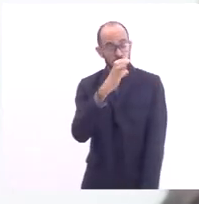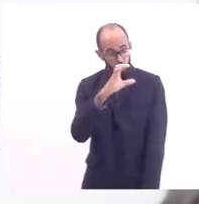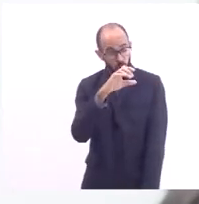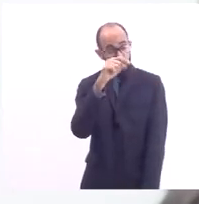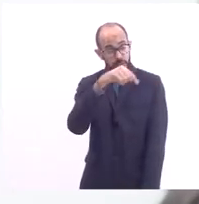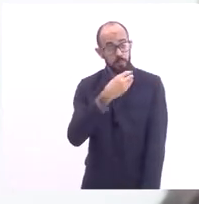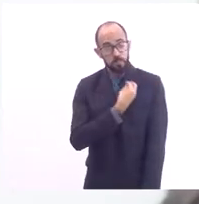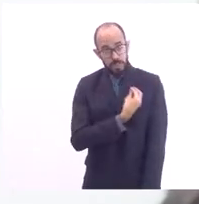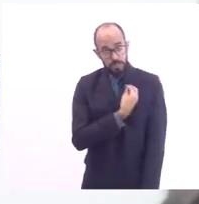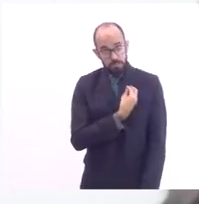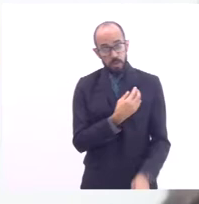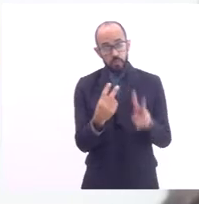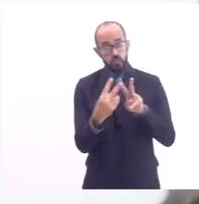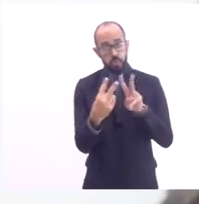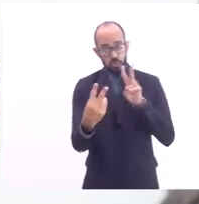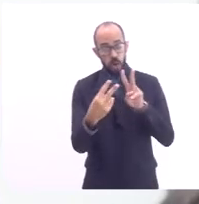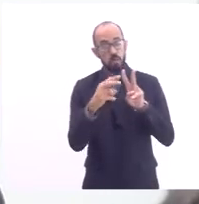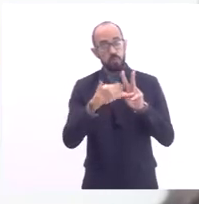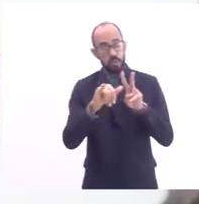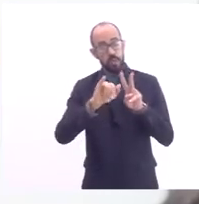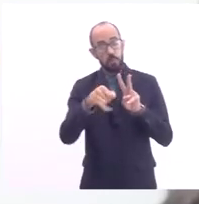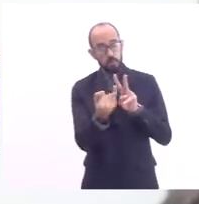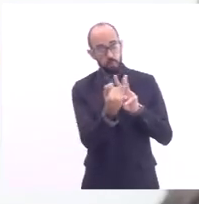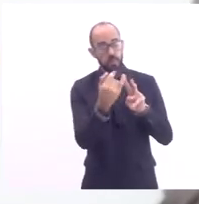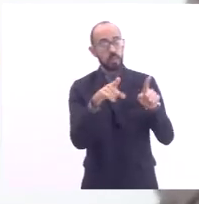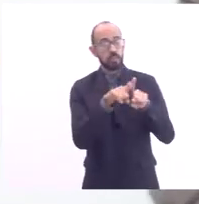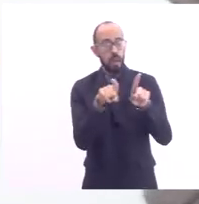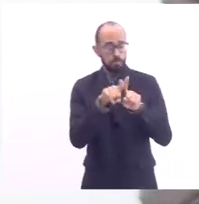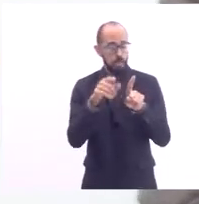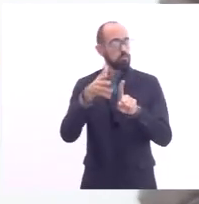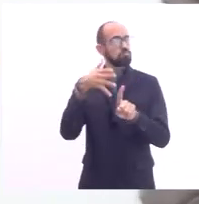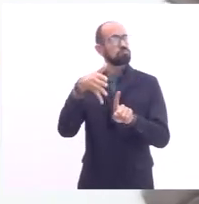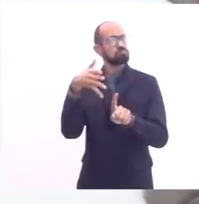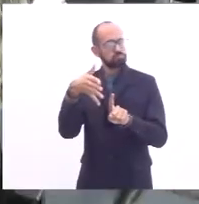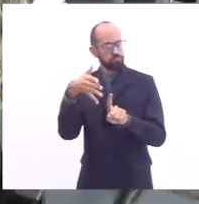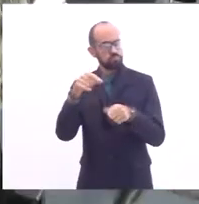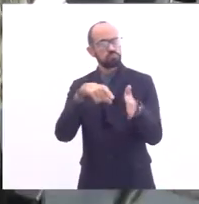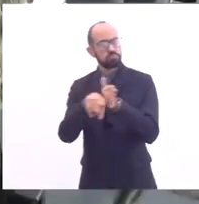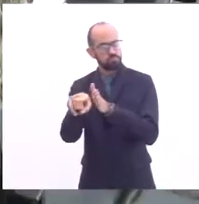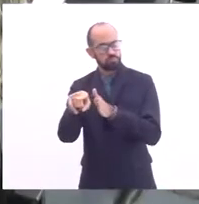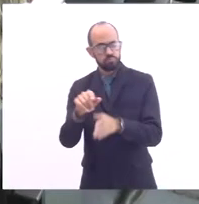terão a oportunidade de manifestação. Então, doutor Guilherme, por favor.